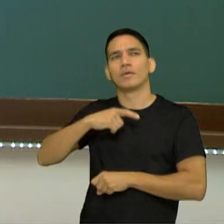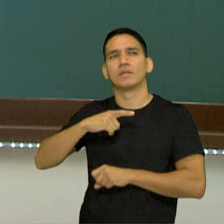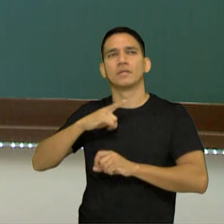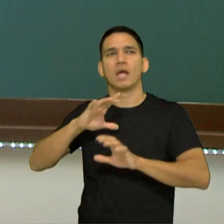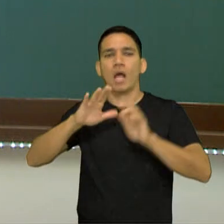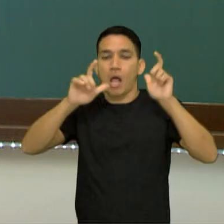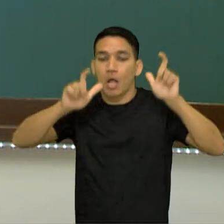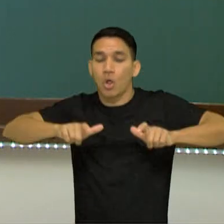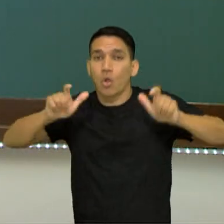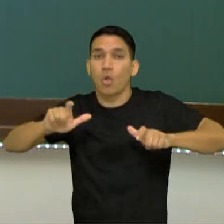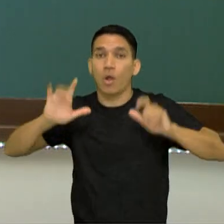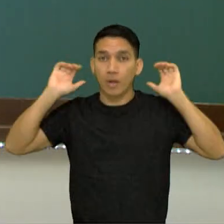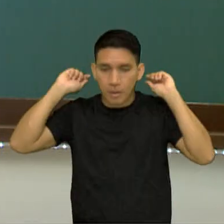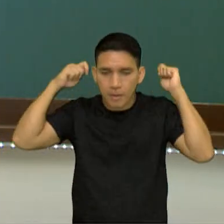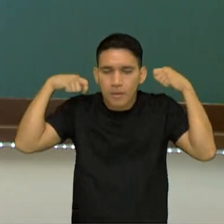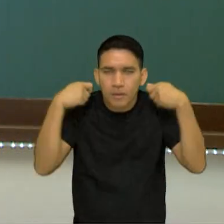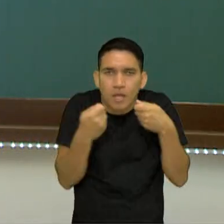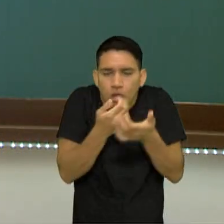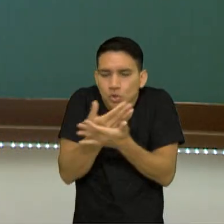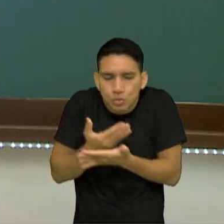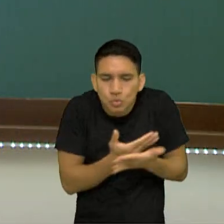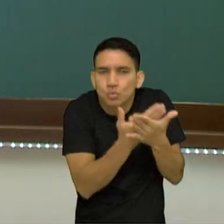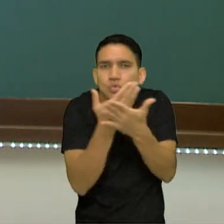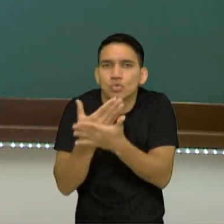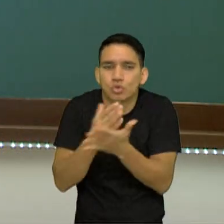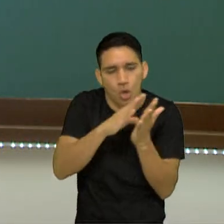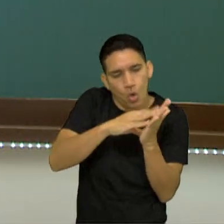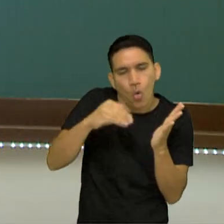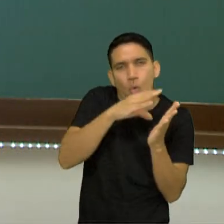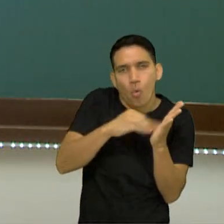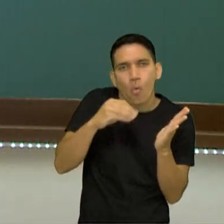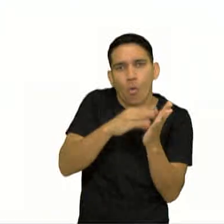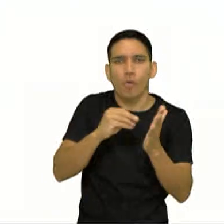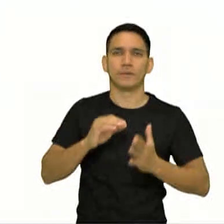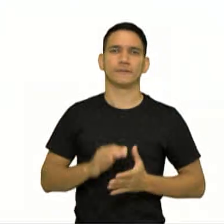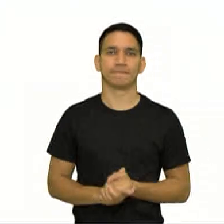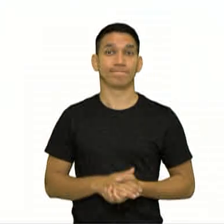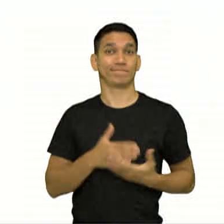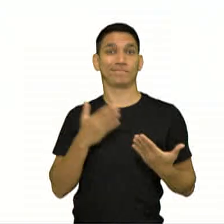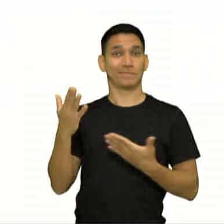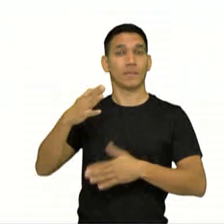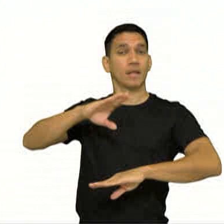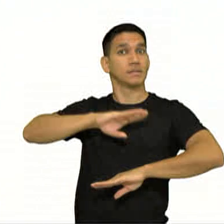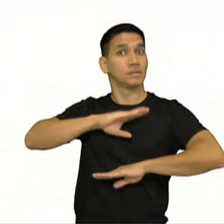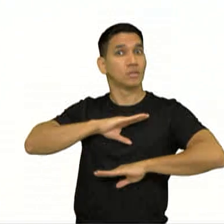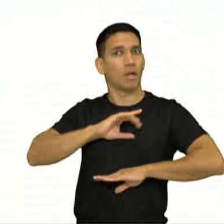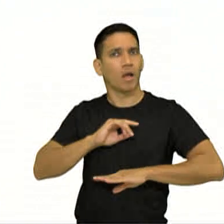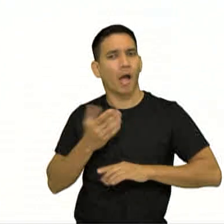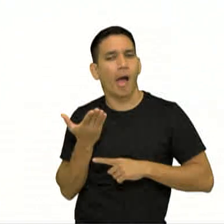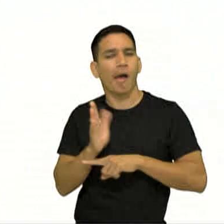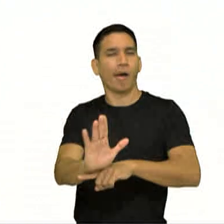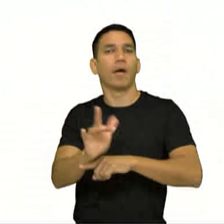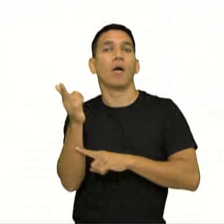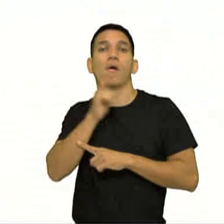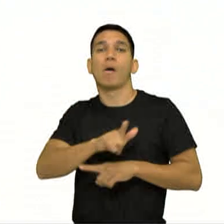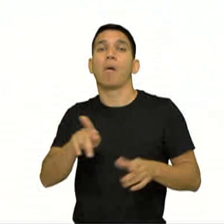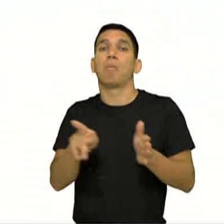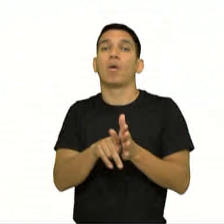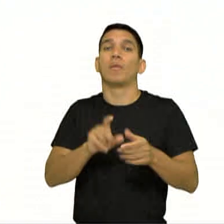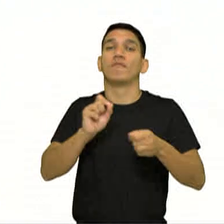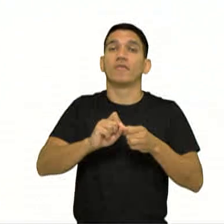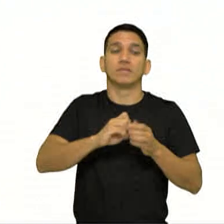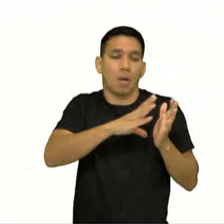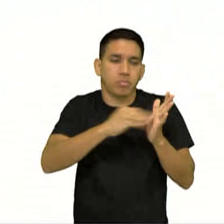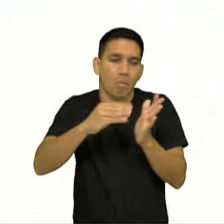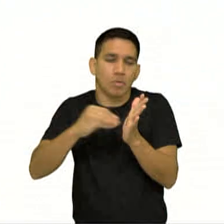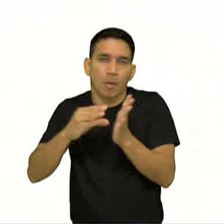né? Os monges estudando, os monges copiando, né? E esse clima, então, vai favorecer a atuação dos monges copistas, que vão